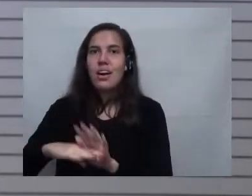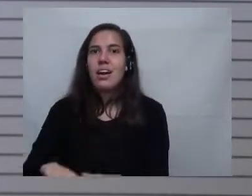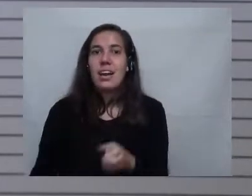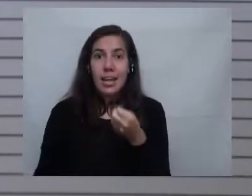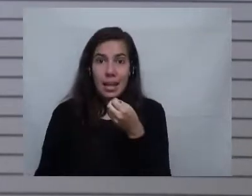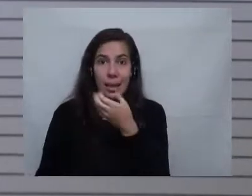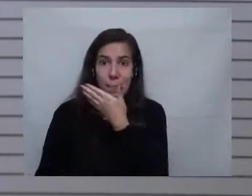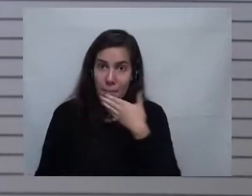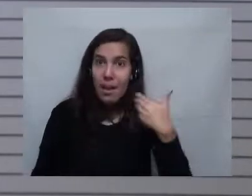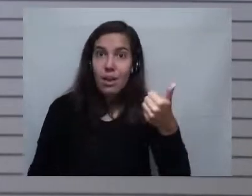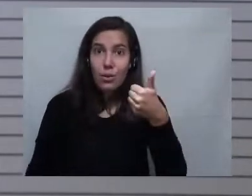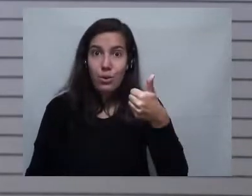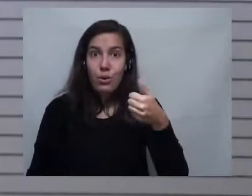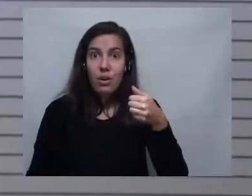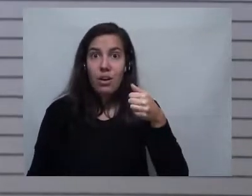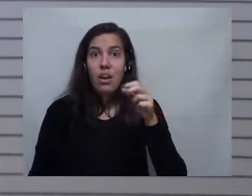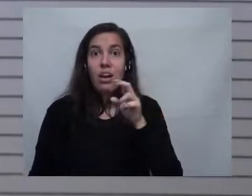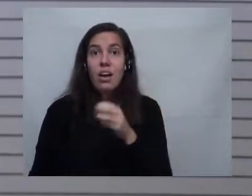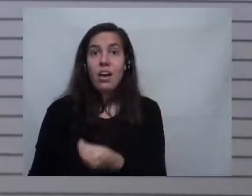e morreu